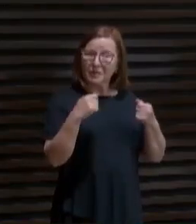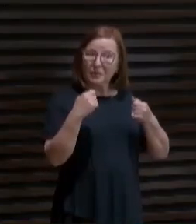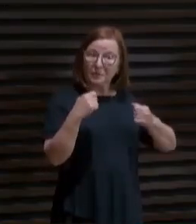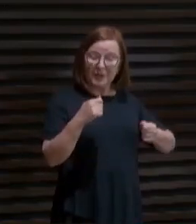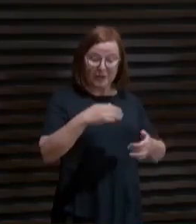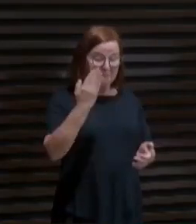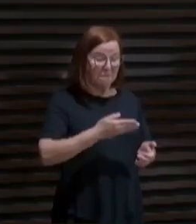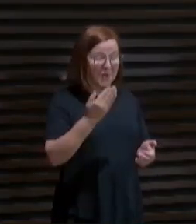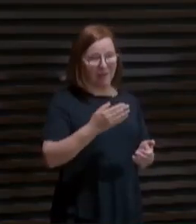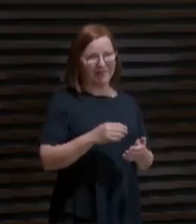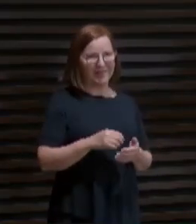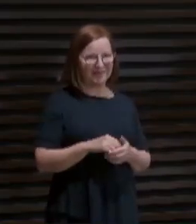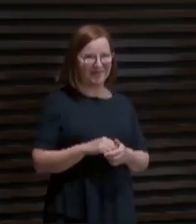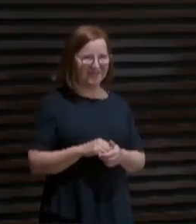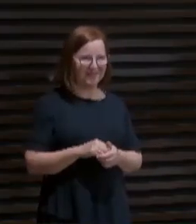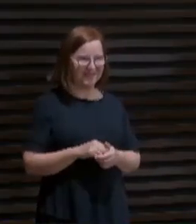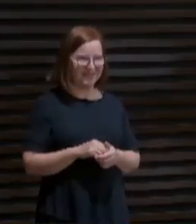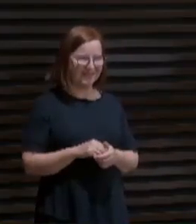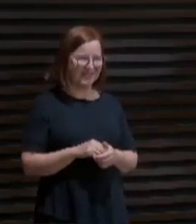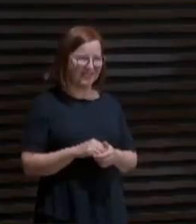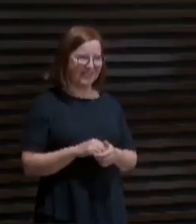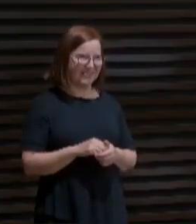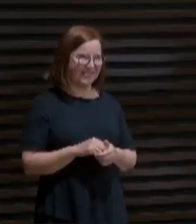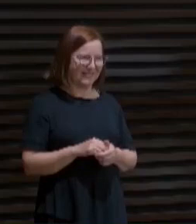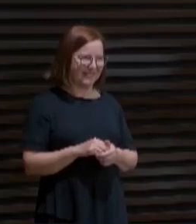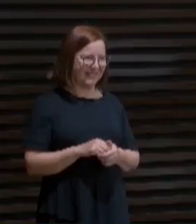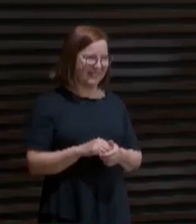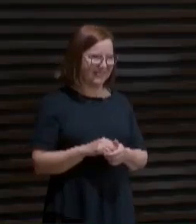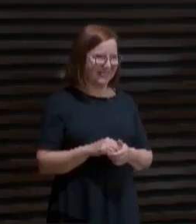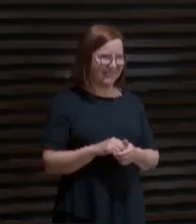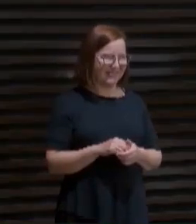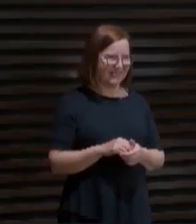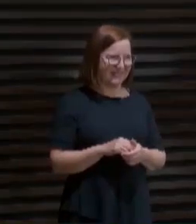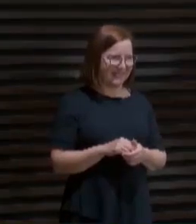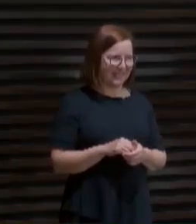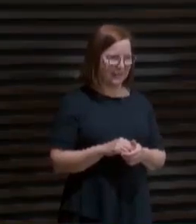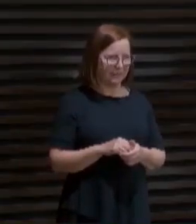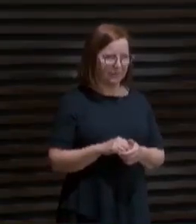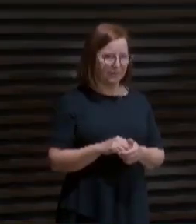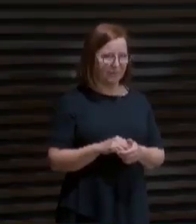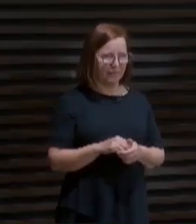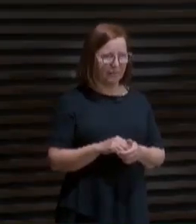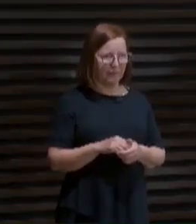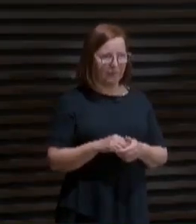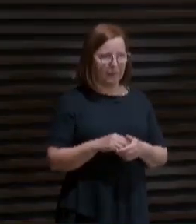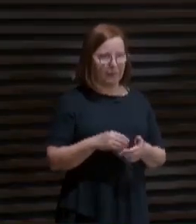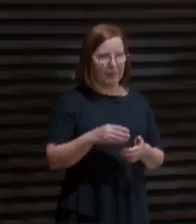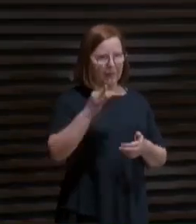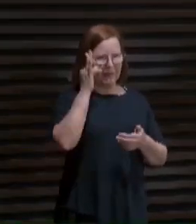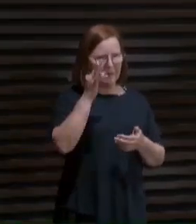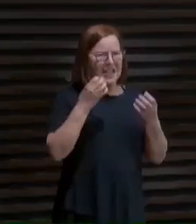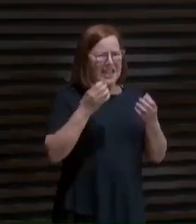comprovação. ele quer uma prova visível